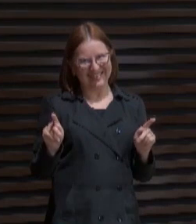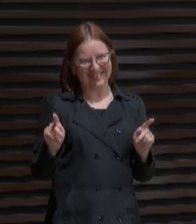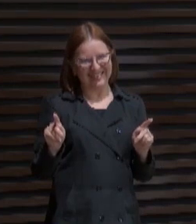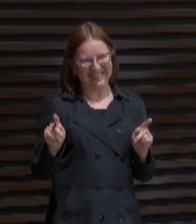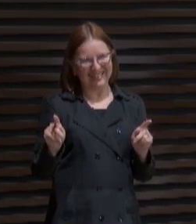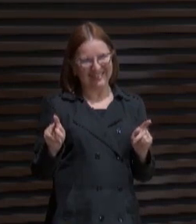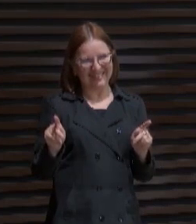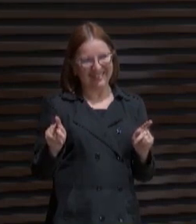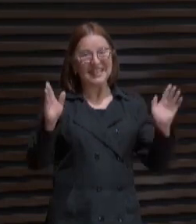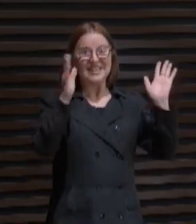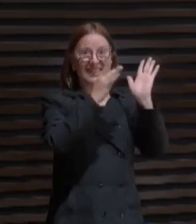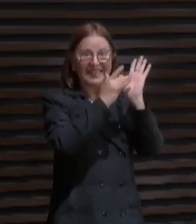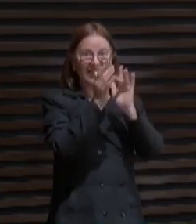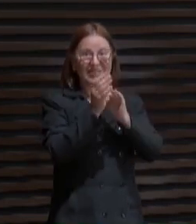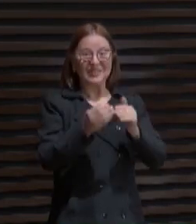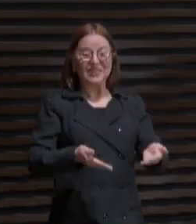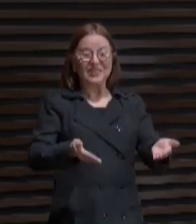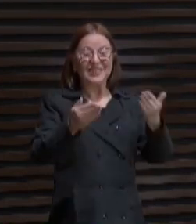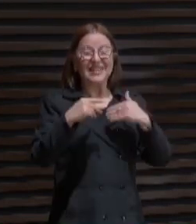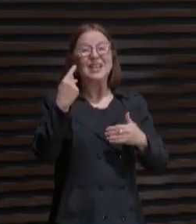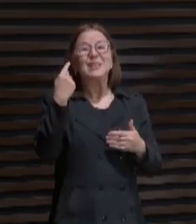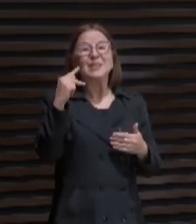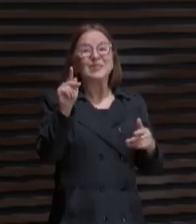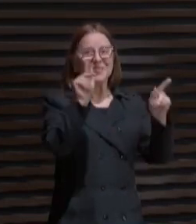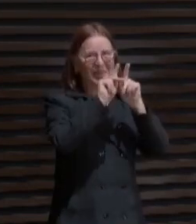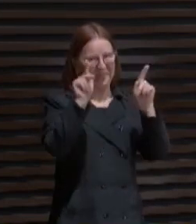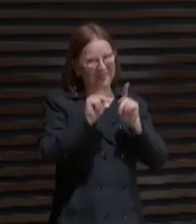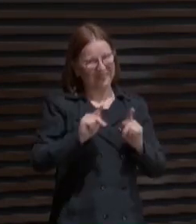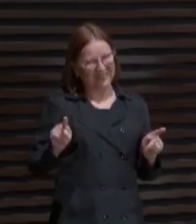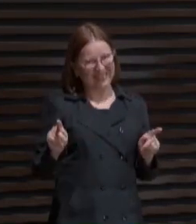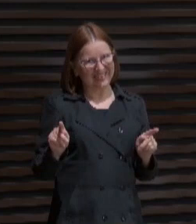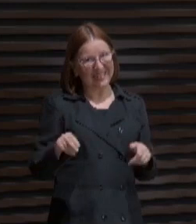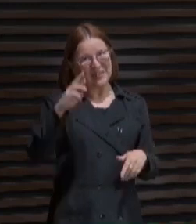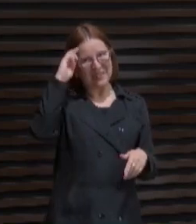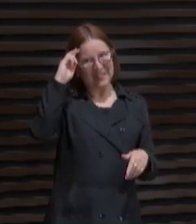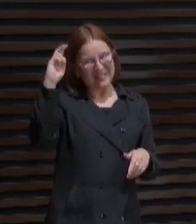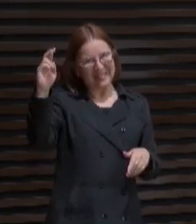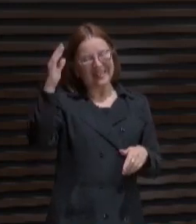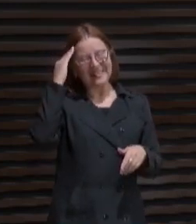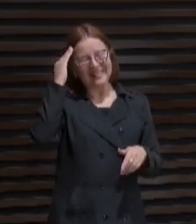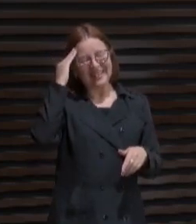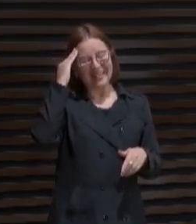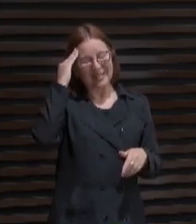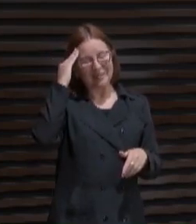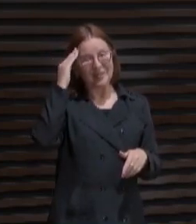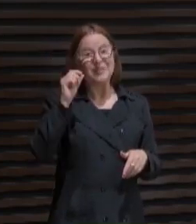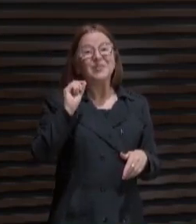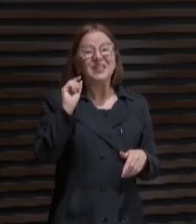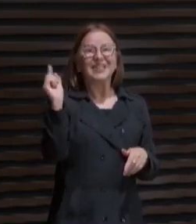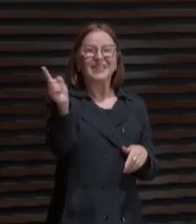Ele nos dá a sua paz. O Senhor sabe do que precisamos.